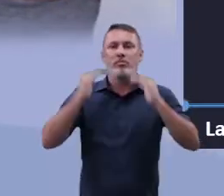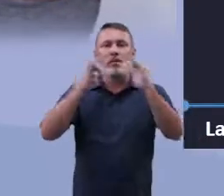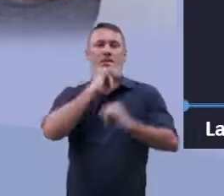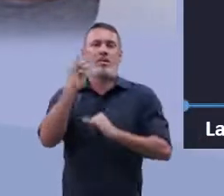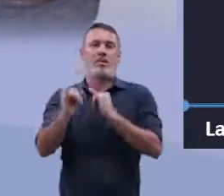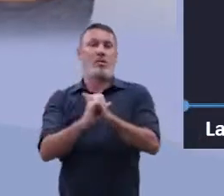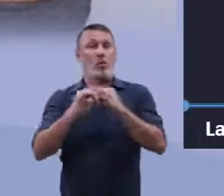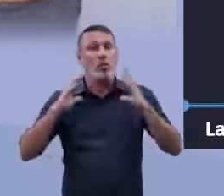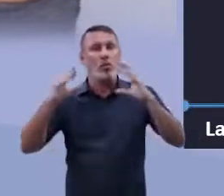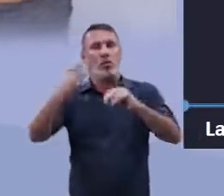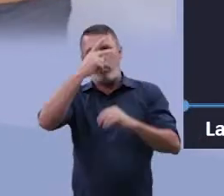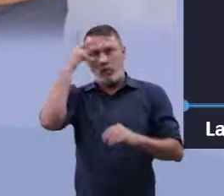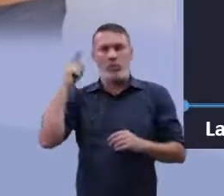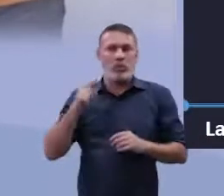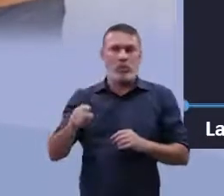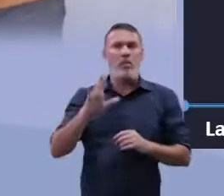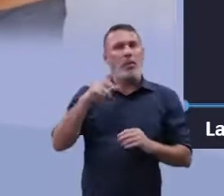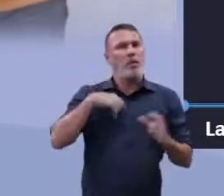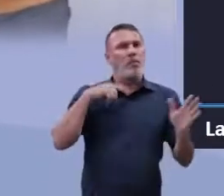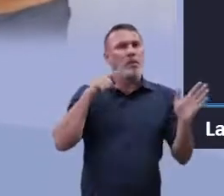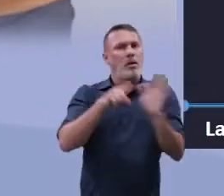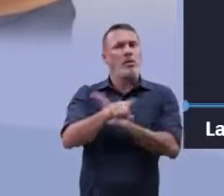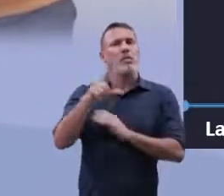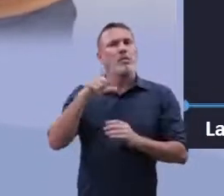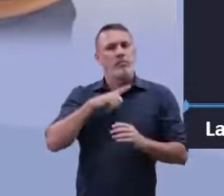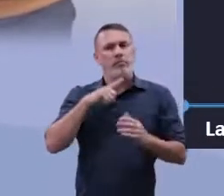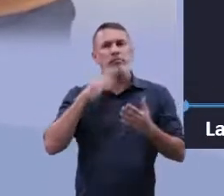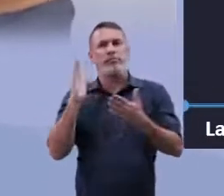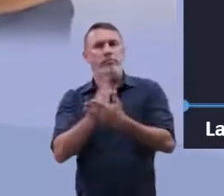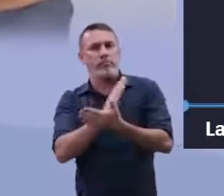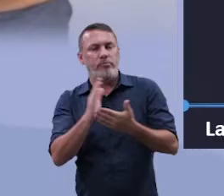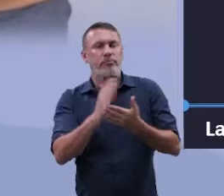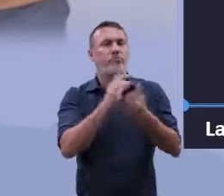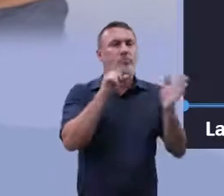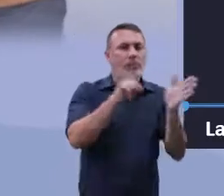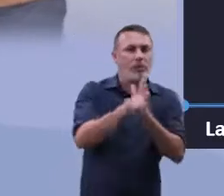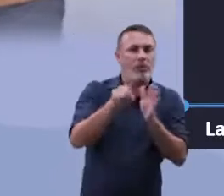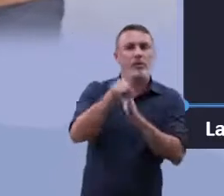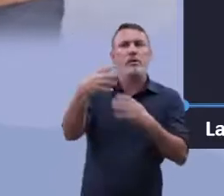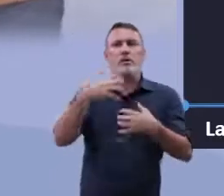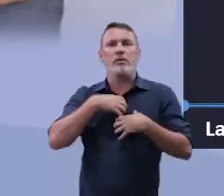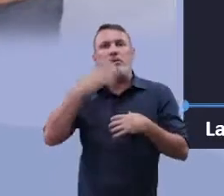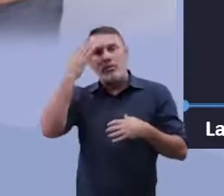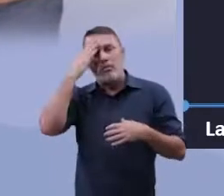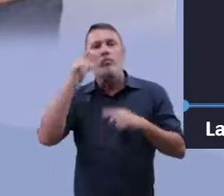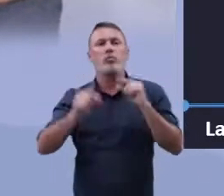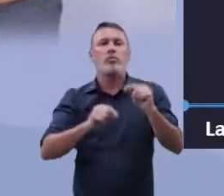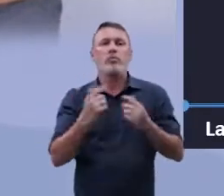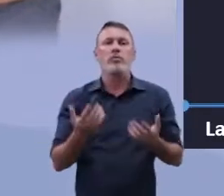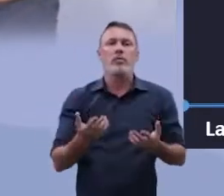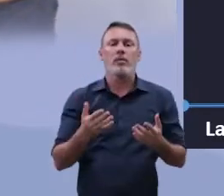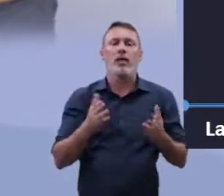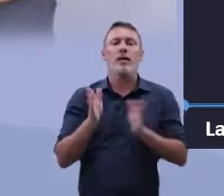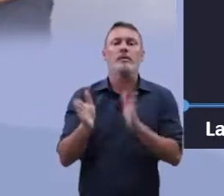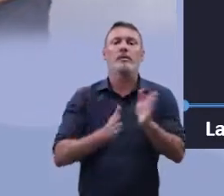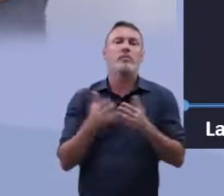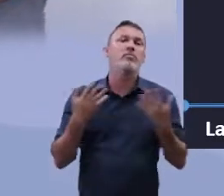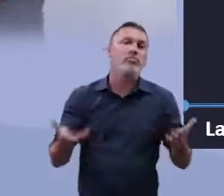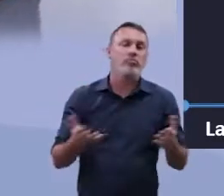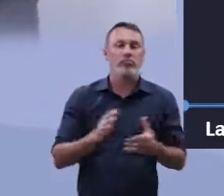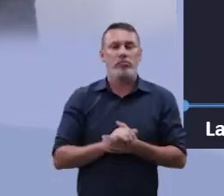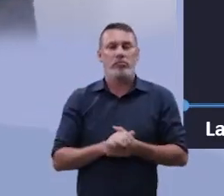tem que ter algumas perguntas, que nós temos que levar em consideração. Que tipo de acesso? Eu dei internet para todo